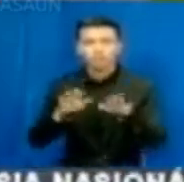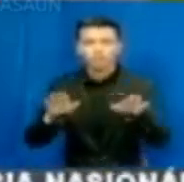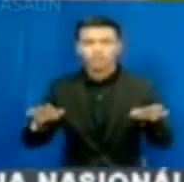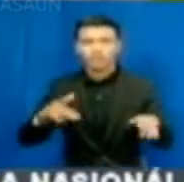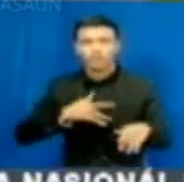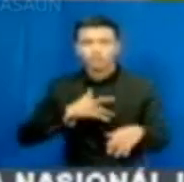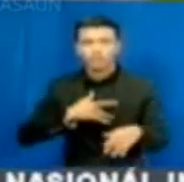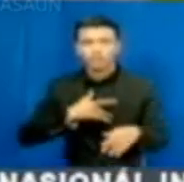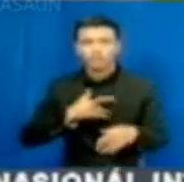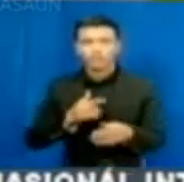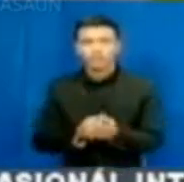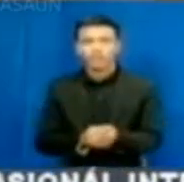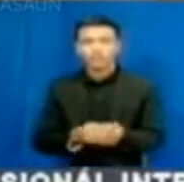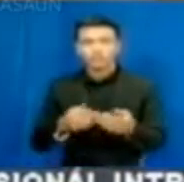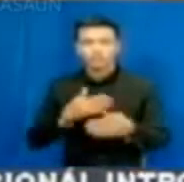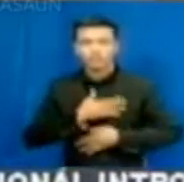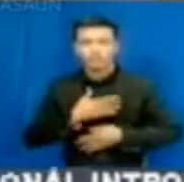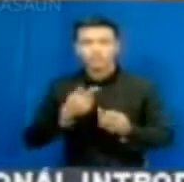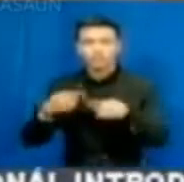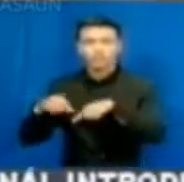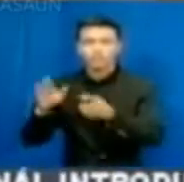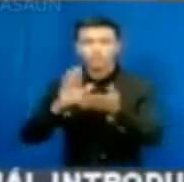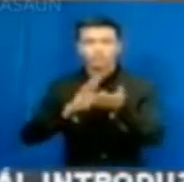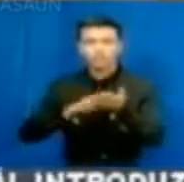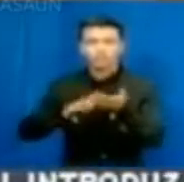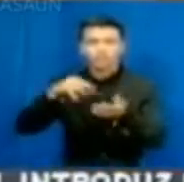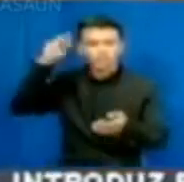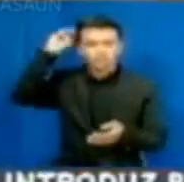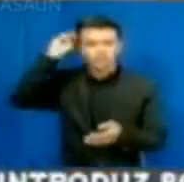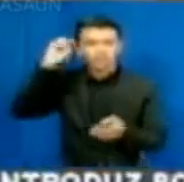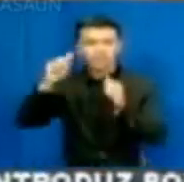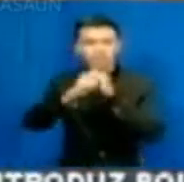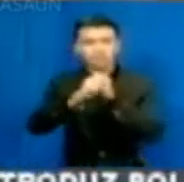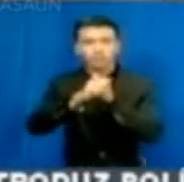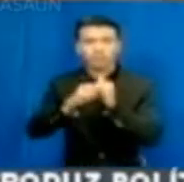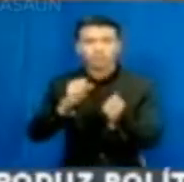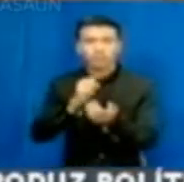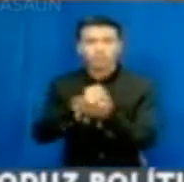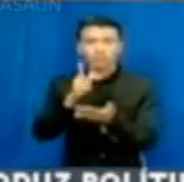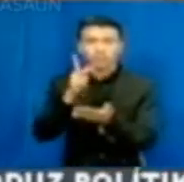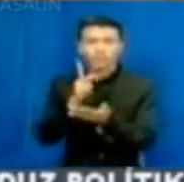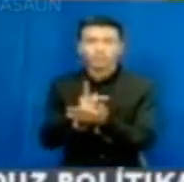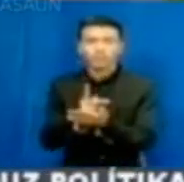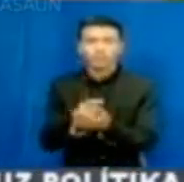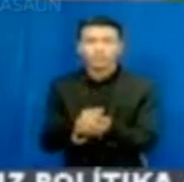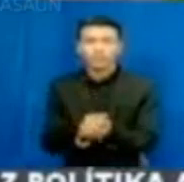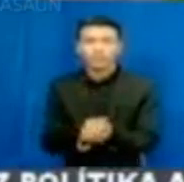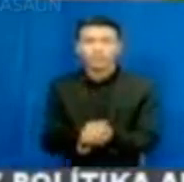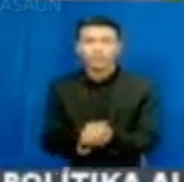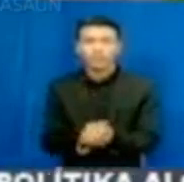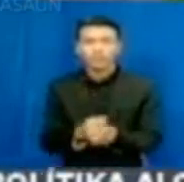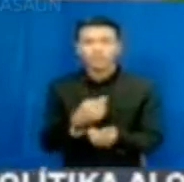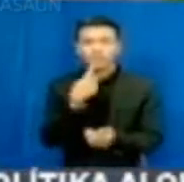sentença, a Guterres para a escola. Ministro, Assuntos Parlamentares no Comunicação Social, Francisco Martins